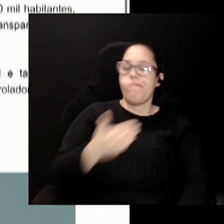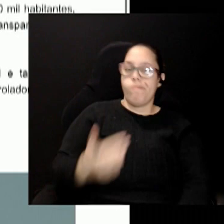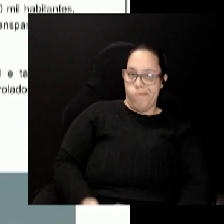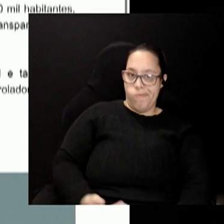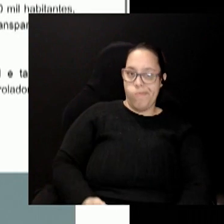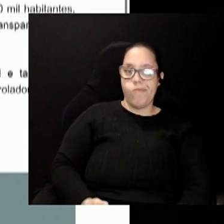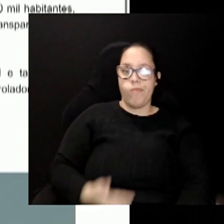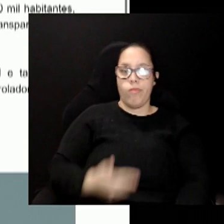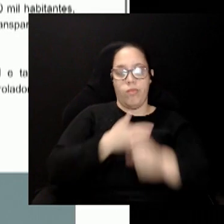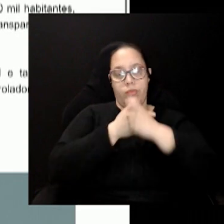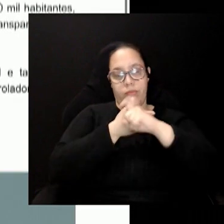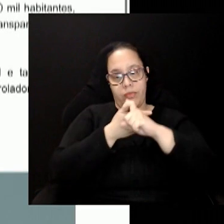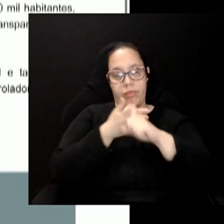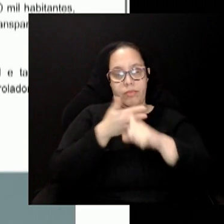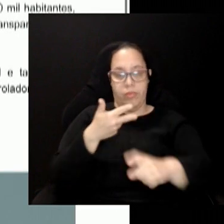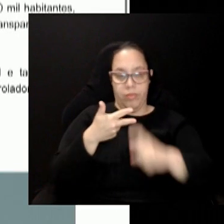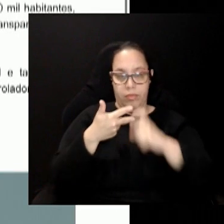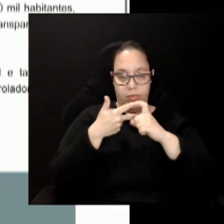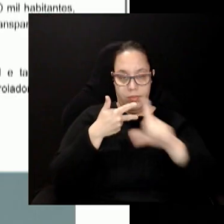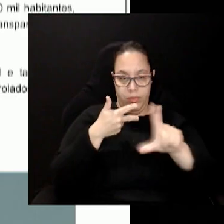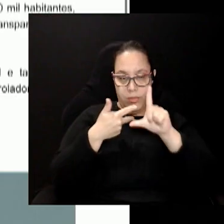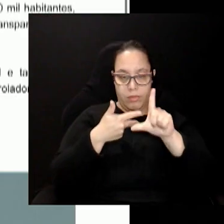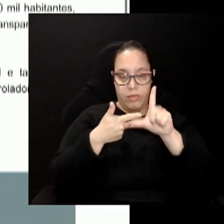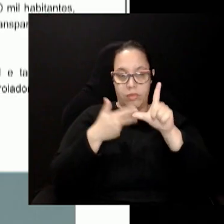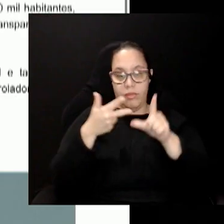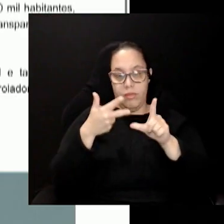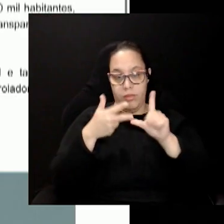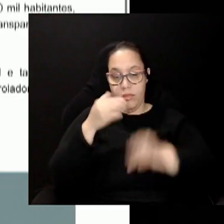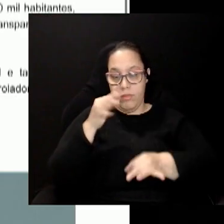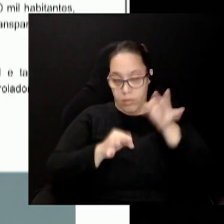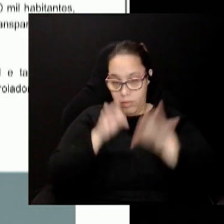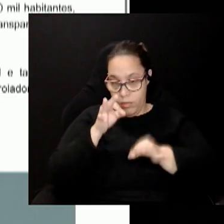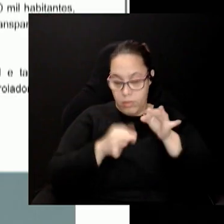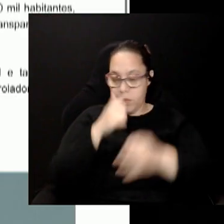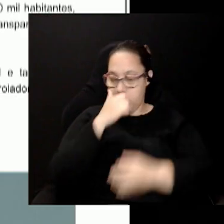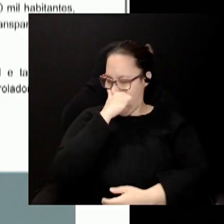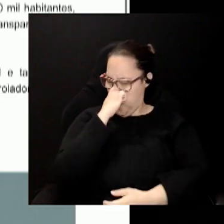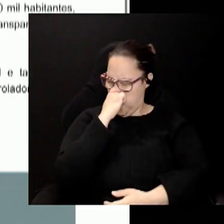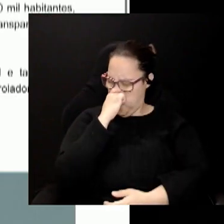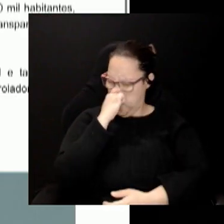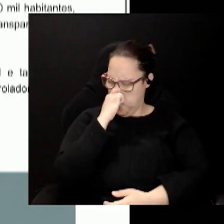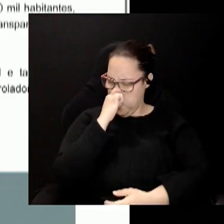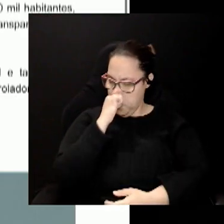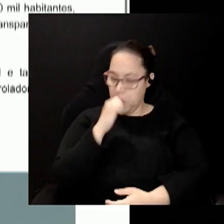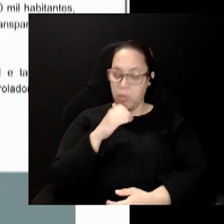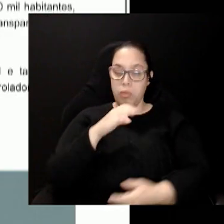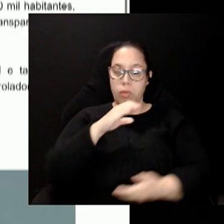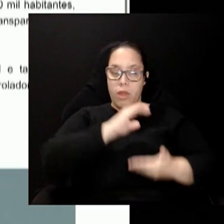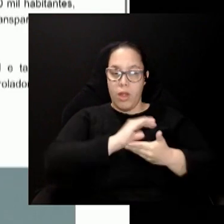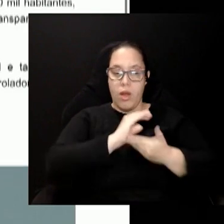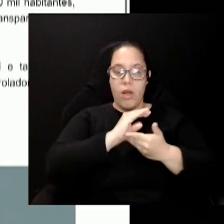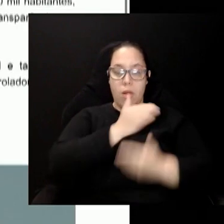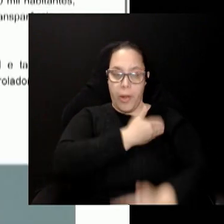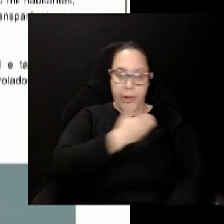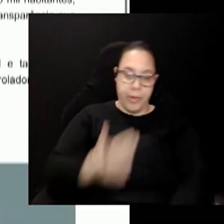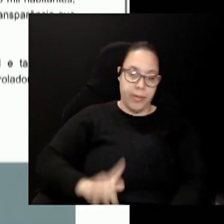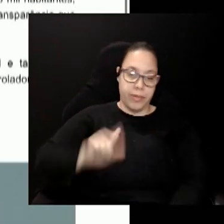executivo, legislativo, judiciário e defensorias públicas, além de tribunais de